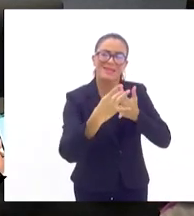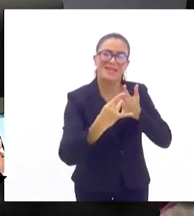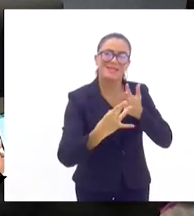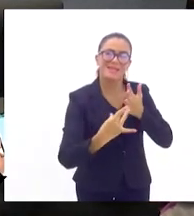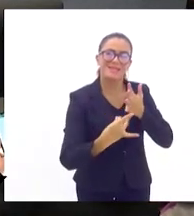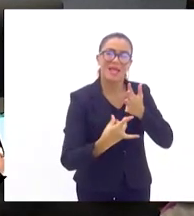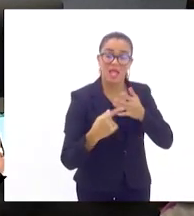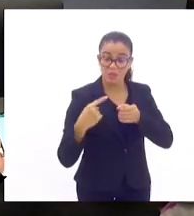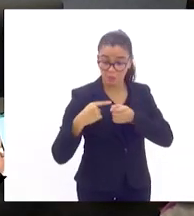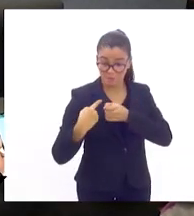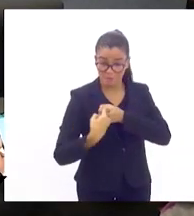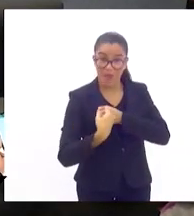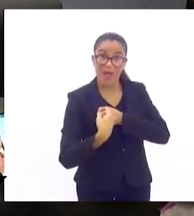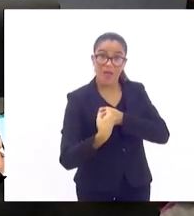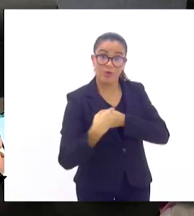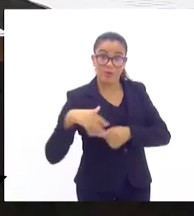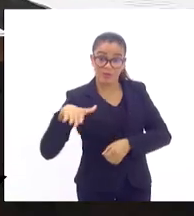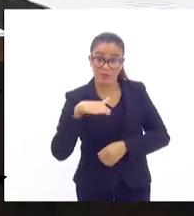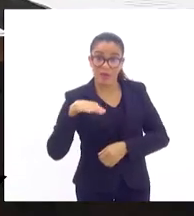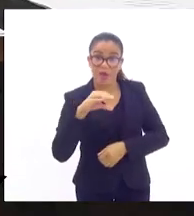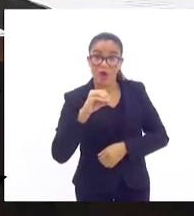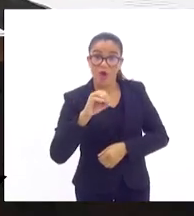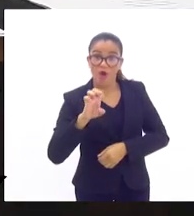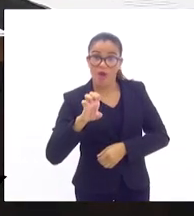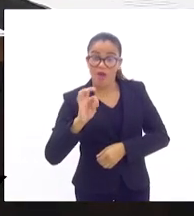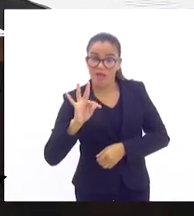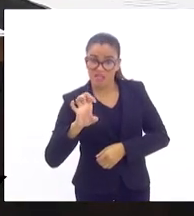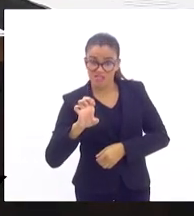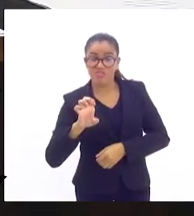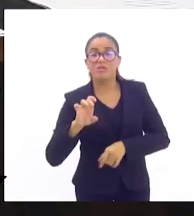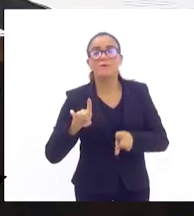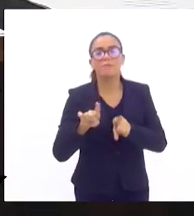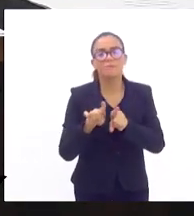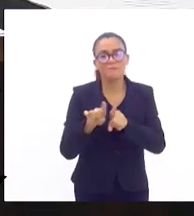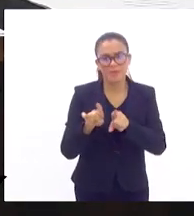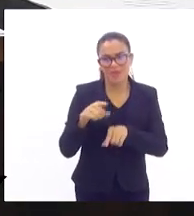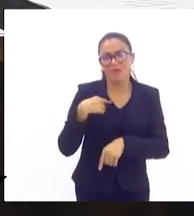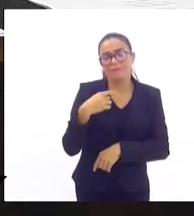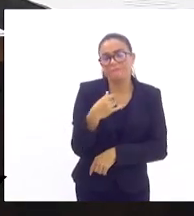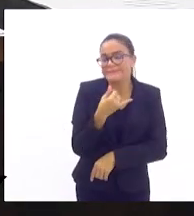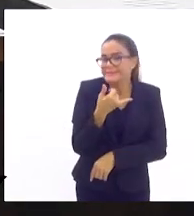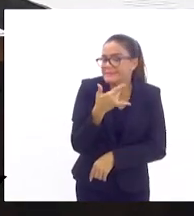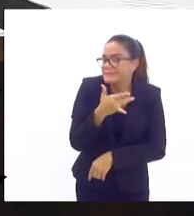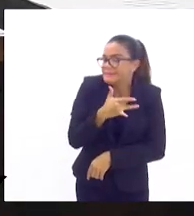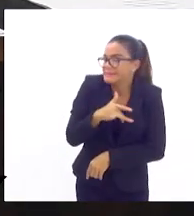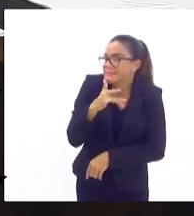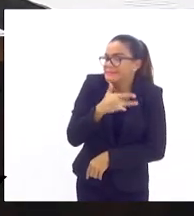desses bairros da Zona Oeste, como também, que eu fico com pena desses municípios aqui também,